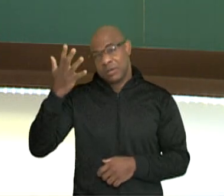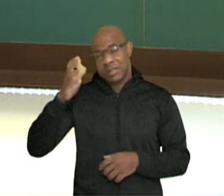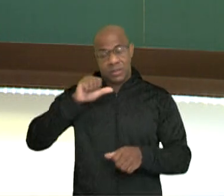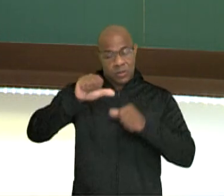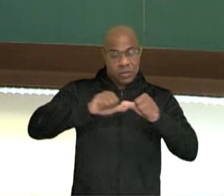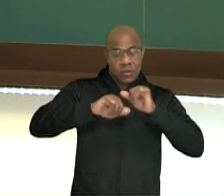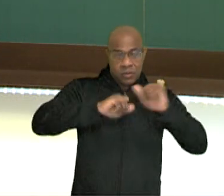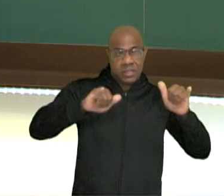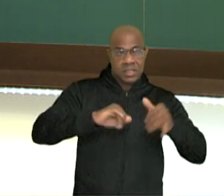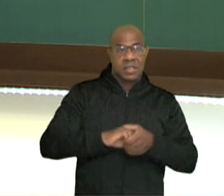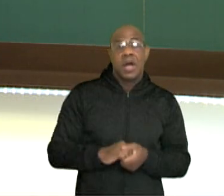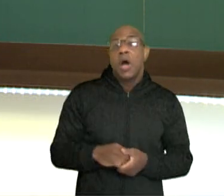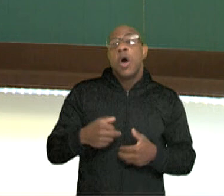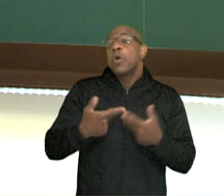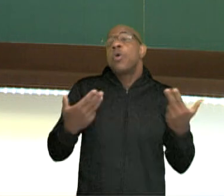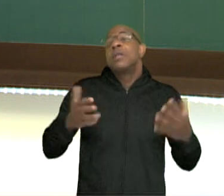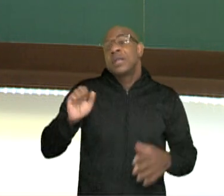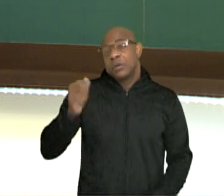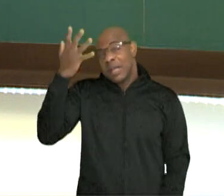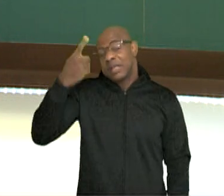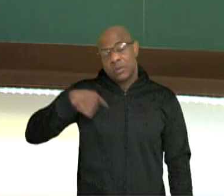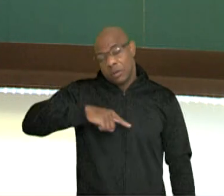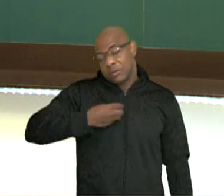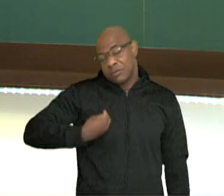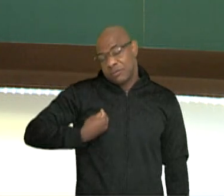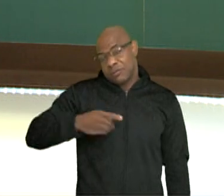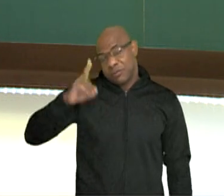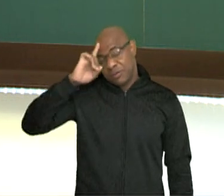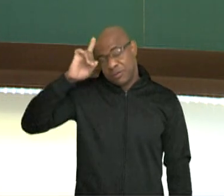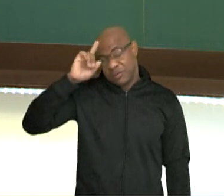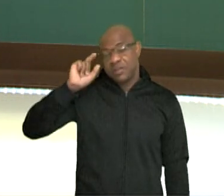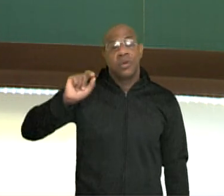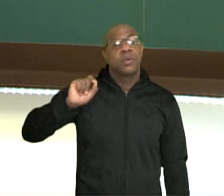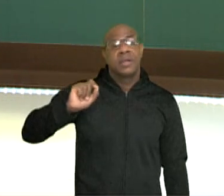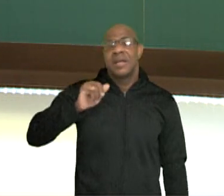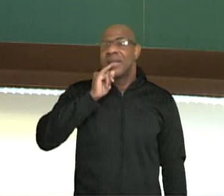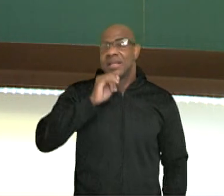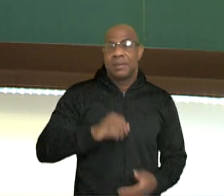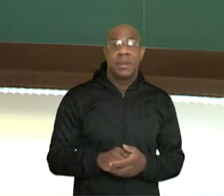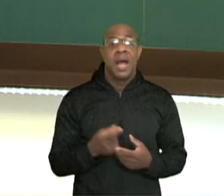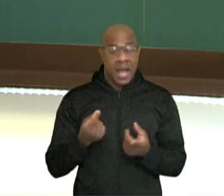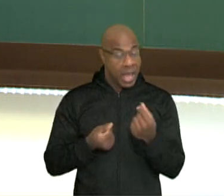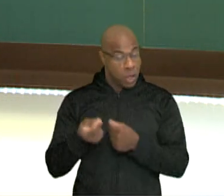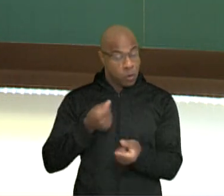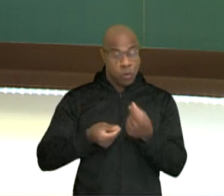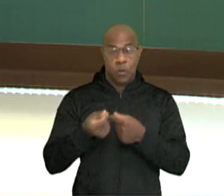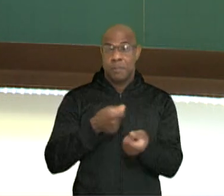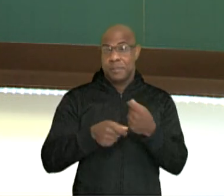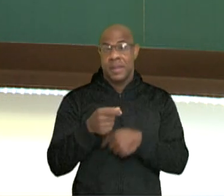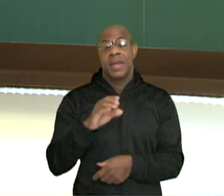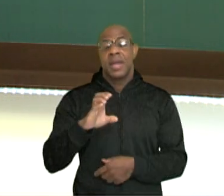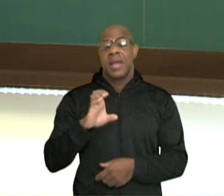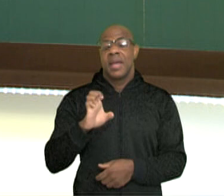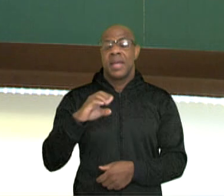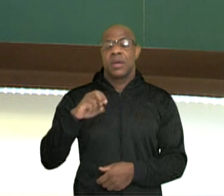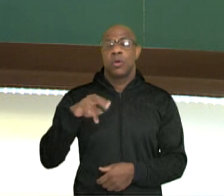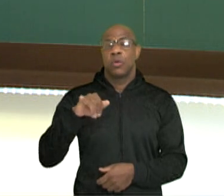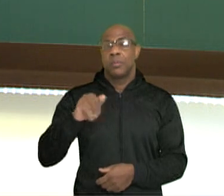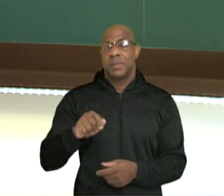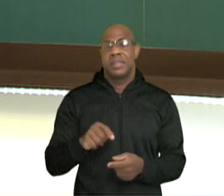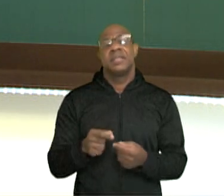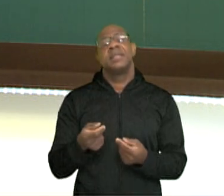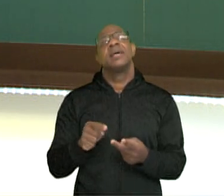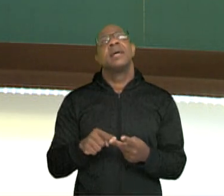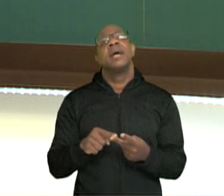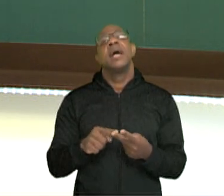que afetam o nosso dia a dia, com certeza podem virar notícia. Por exemplo, a economia, o esporte,